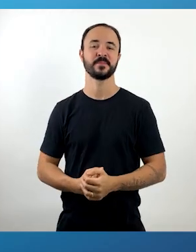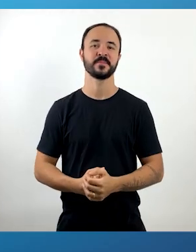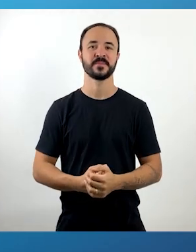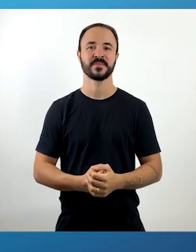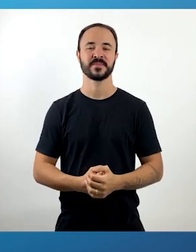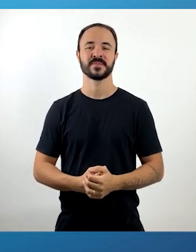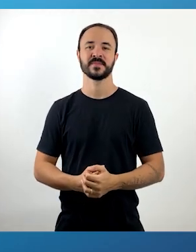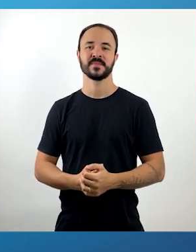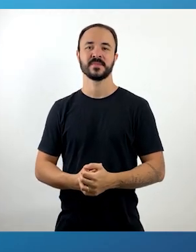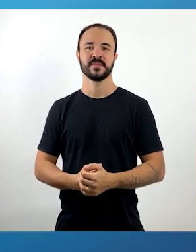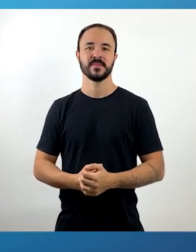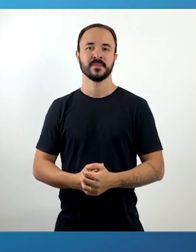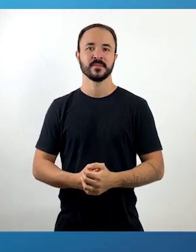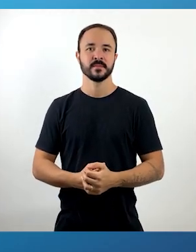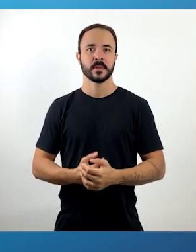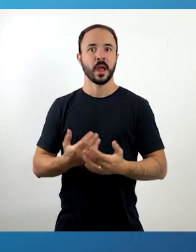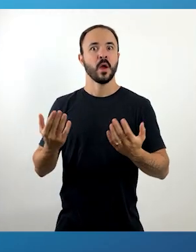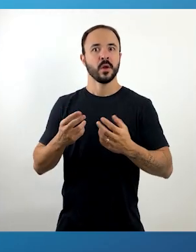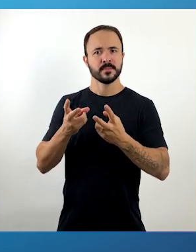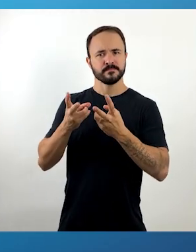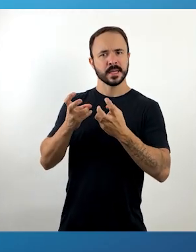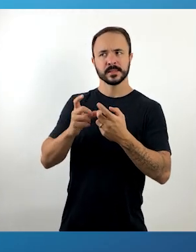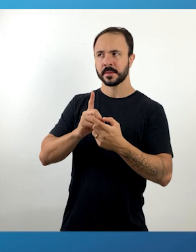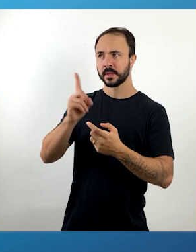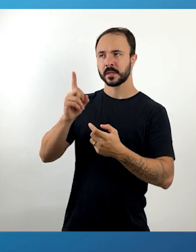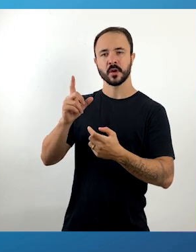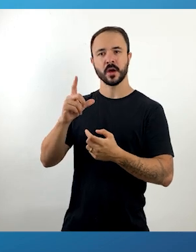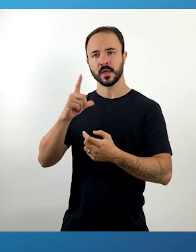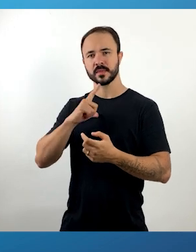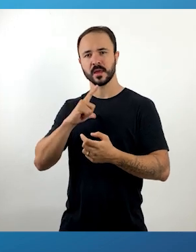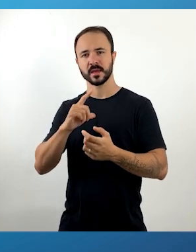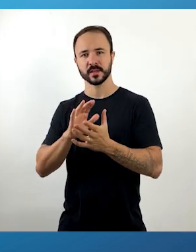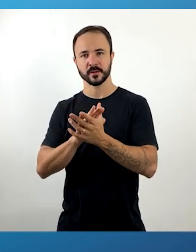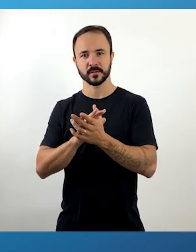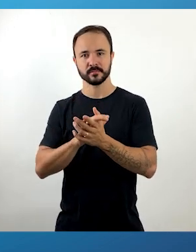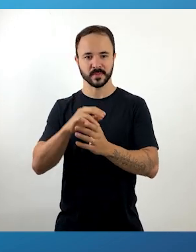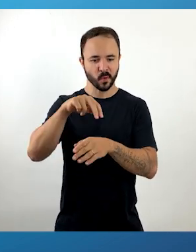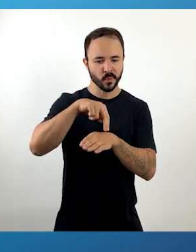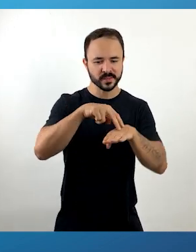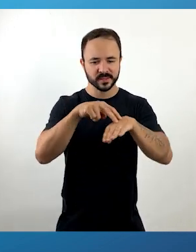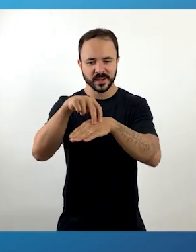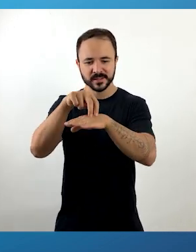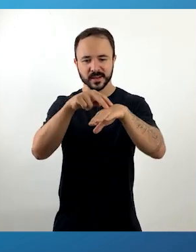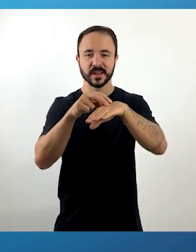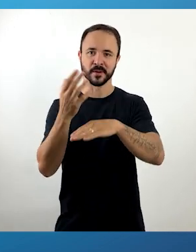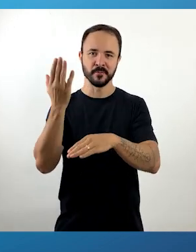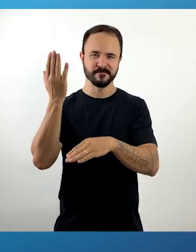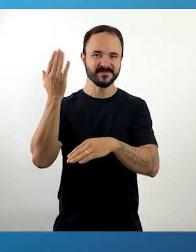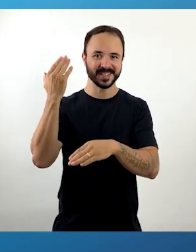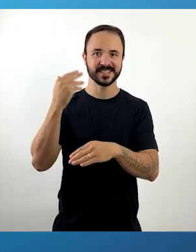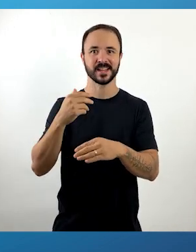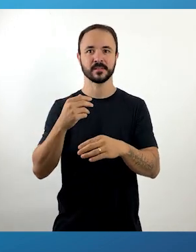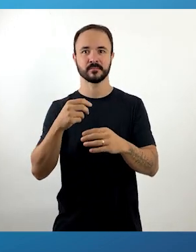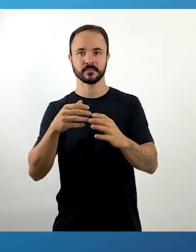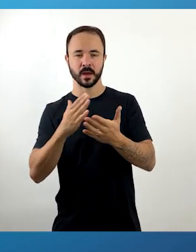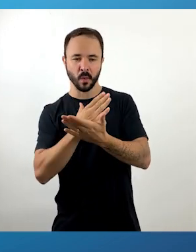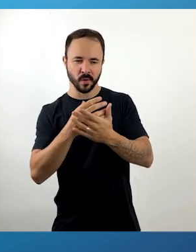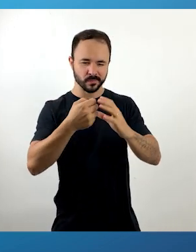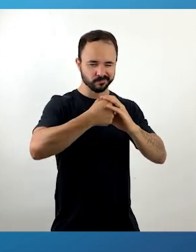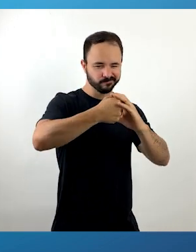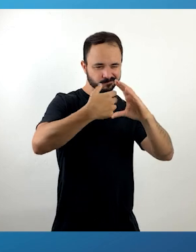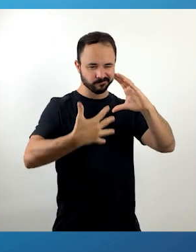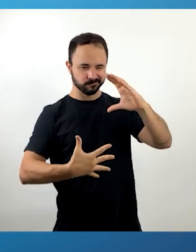vocês que nesse momento a gente observa que né esses primeiros skates começam a ganhar